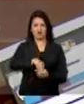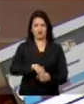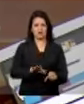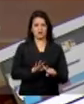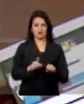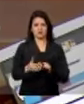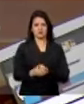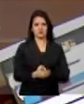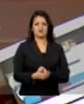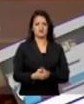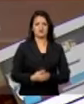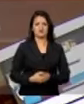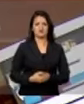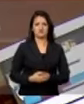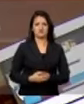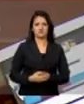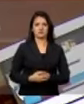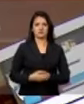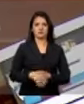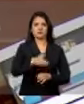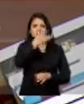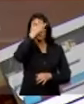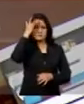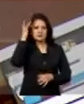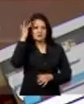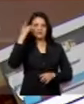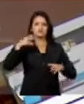Os integrantes sombreiam.